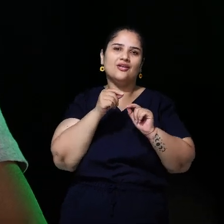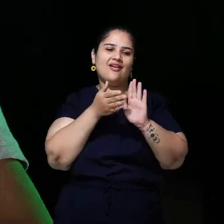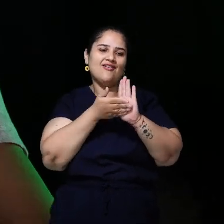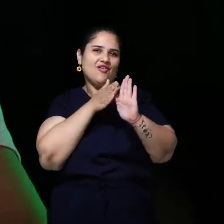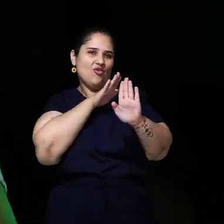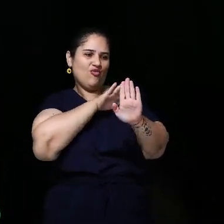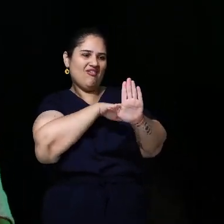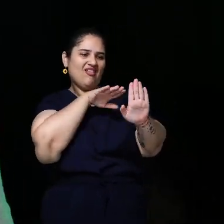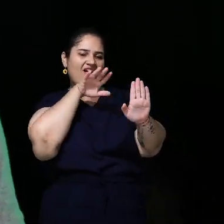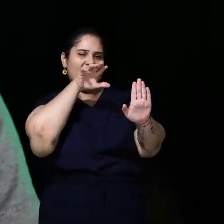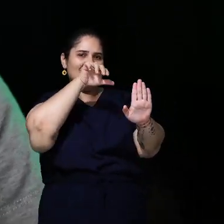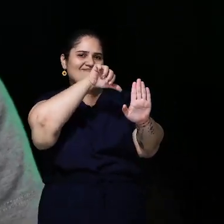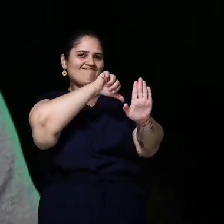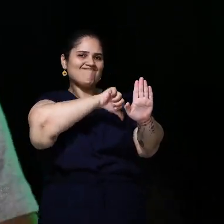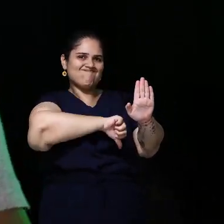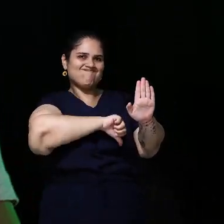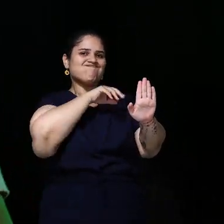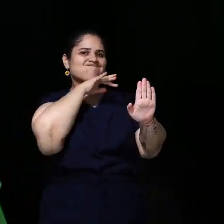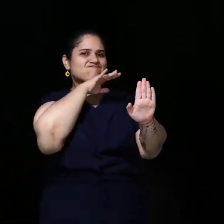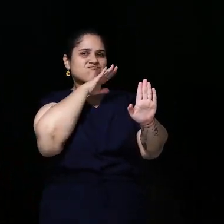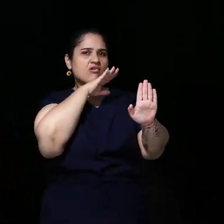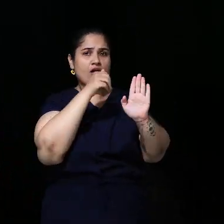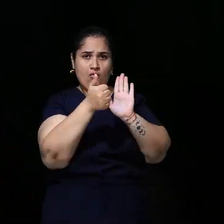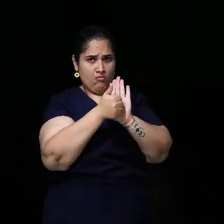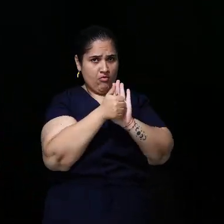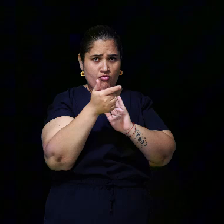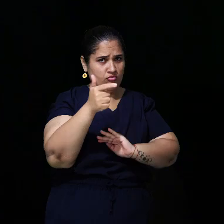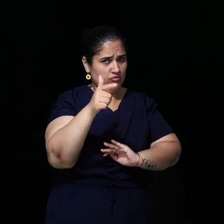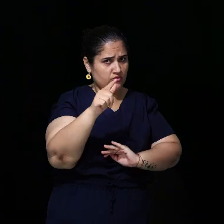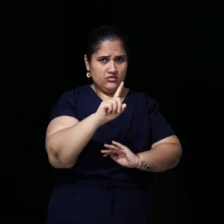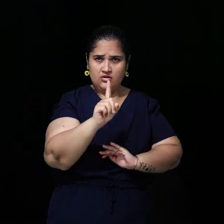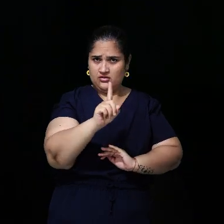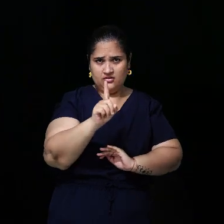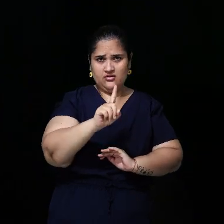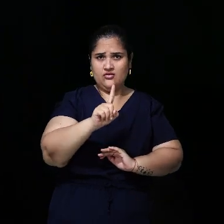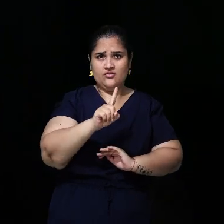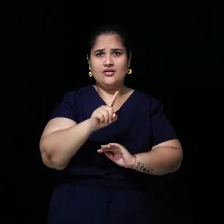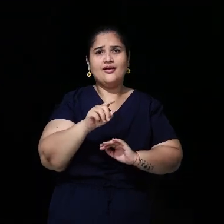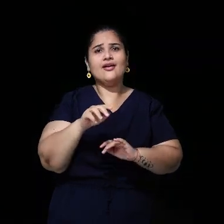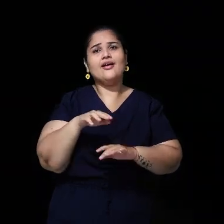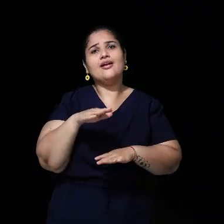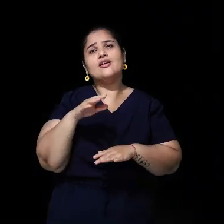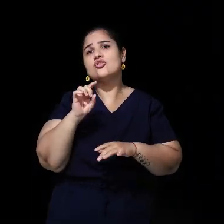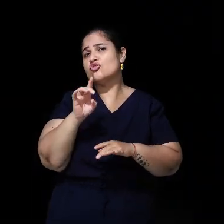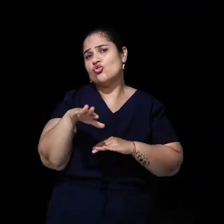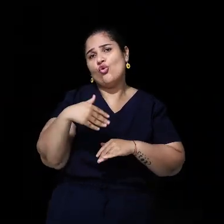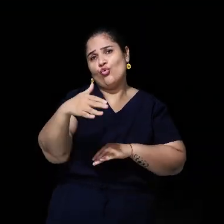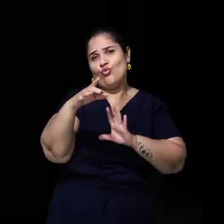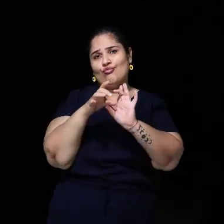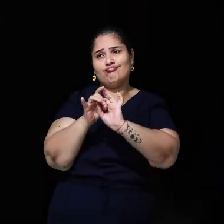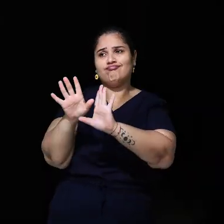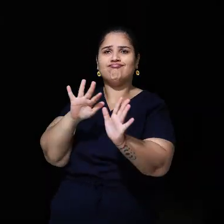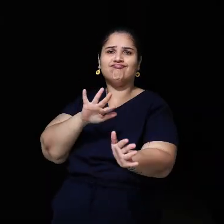bem ruim mesmo. Não tem o lado positivo, não tem. O lado positivo é quando você se livra dela, né?